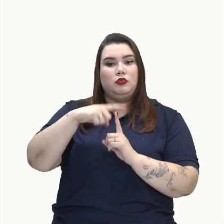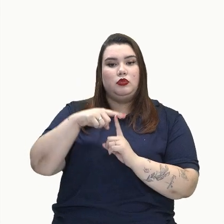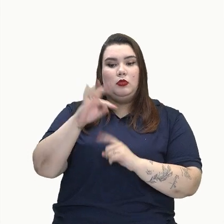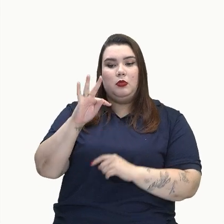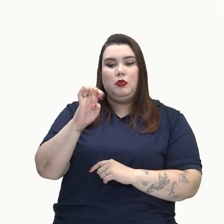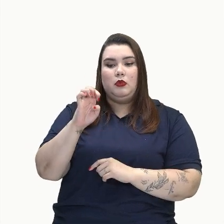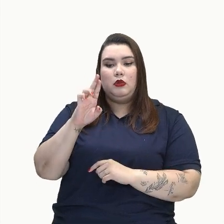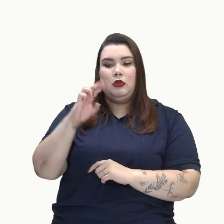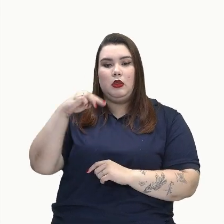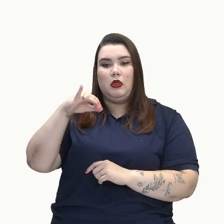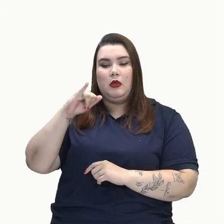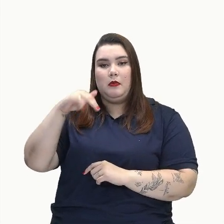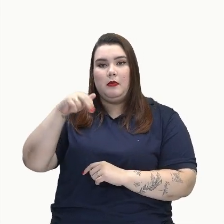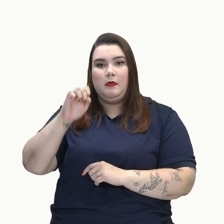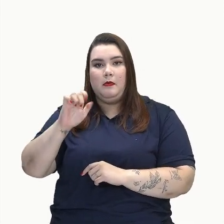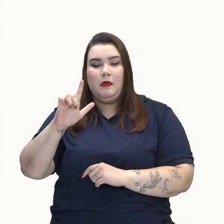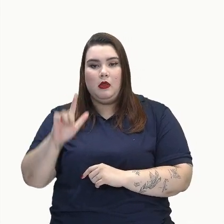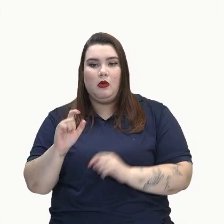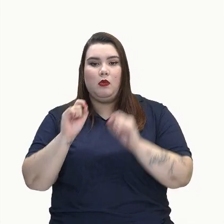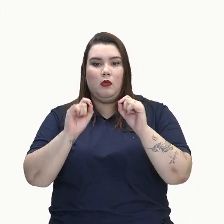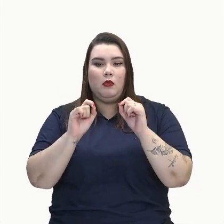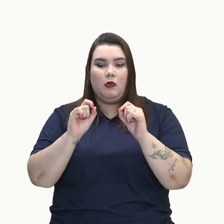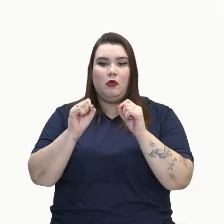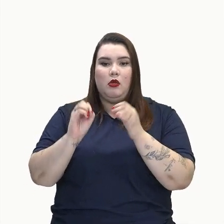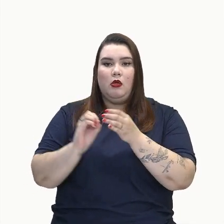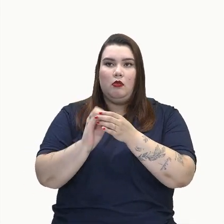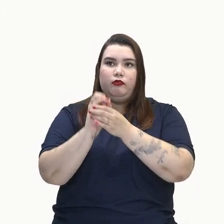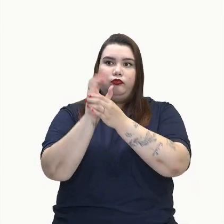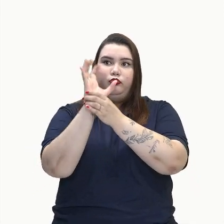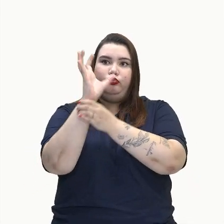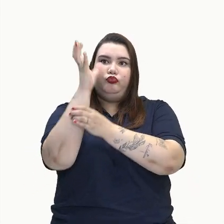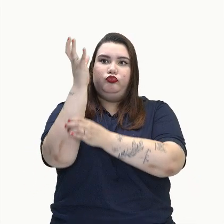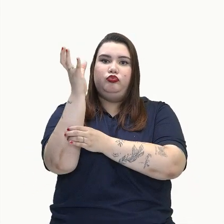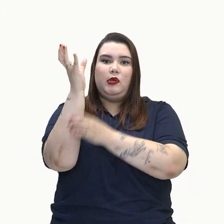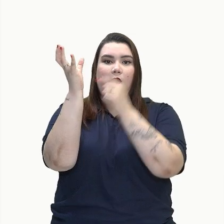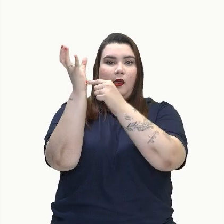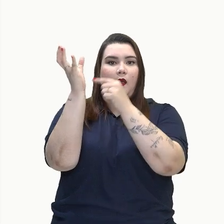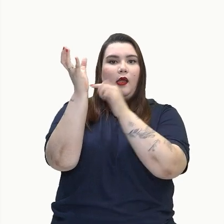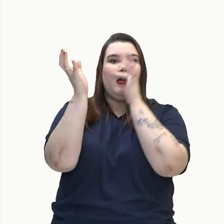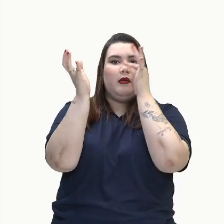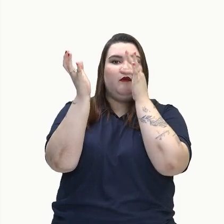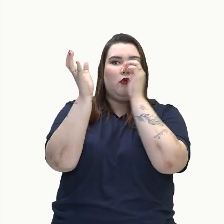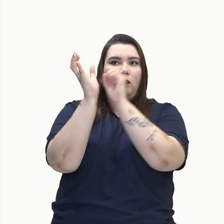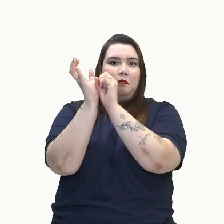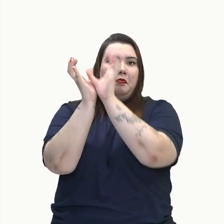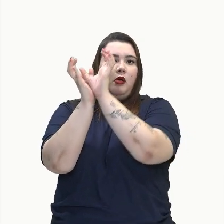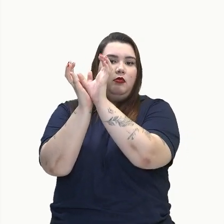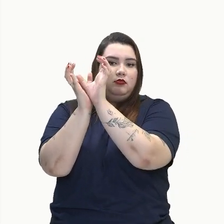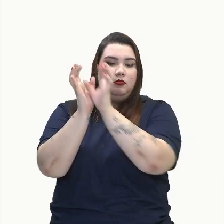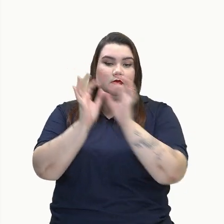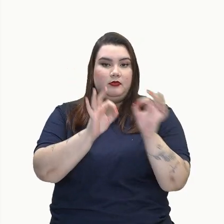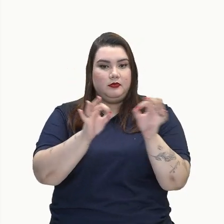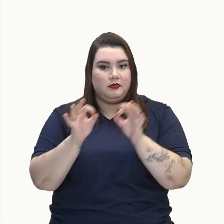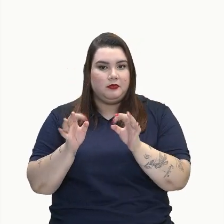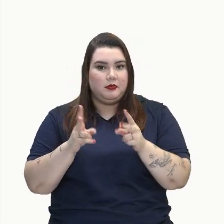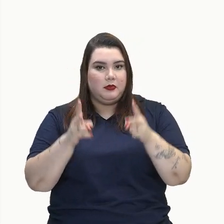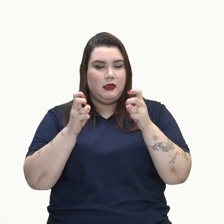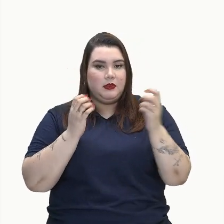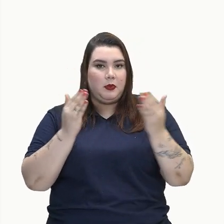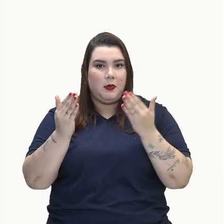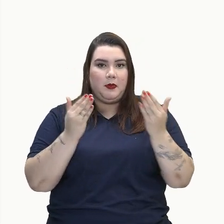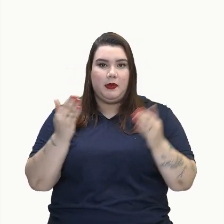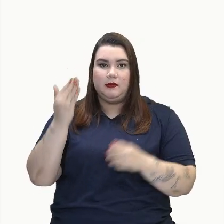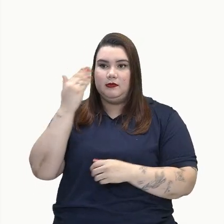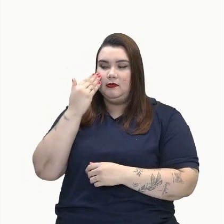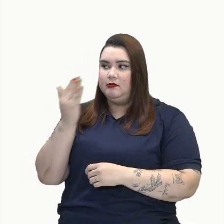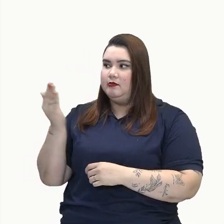terminal, vejam vocês, que era quando ela crescia na extremidade do ramo. Vejam, então, conseguiram verificar aí a diferença